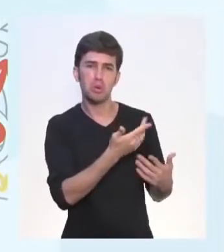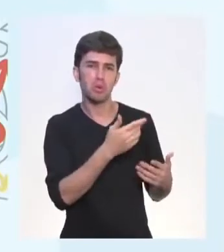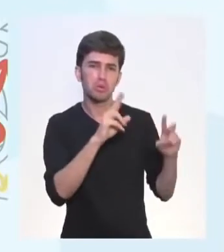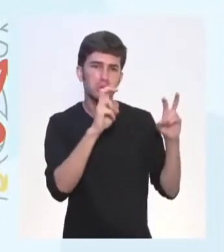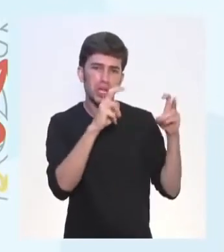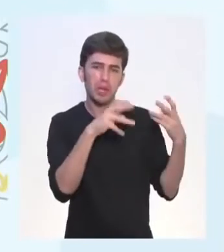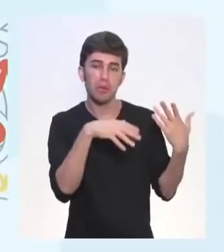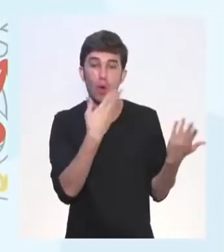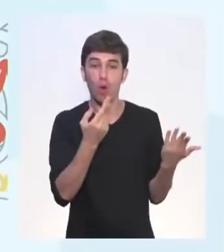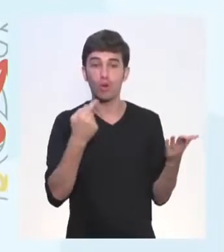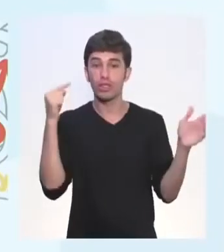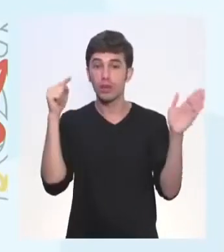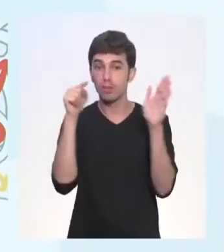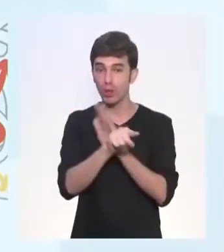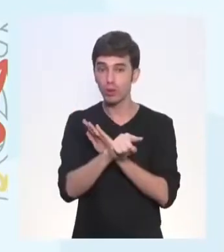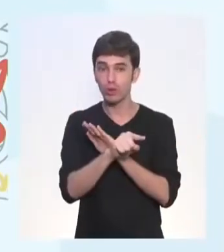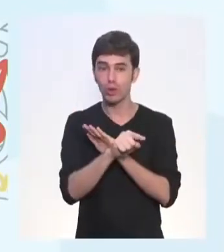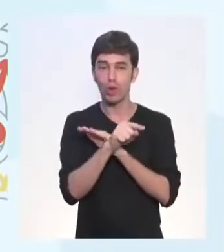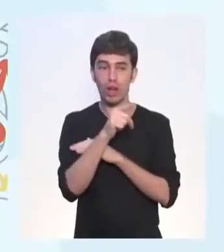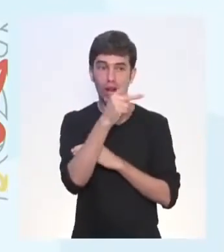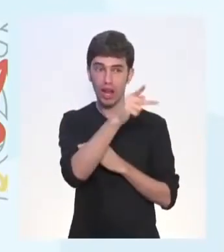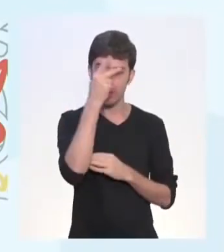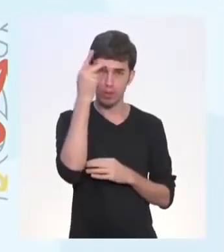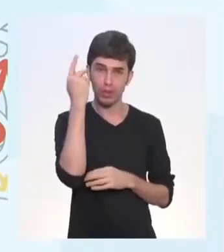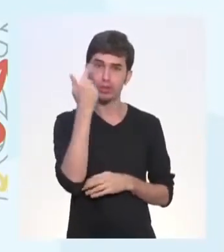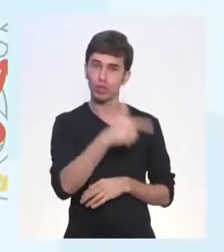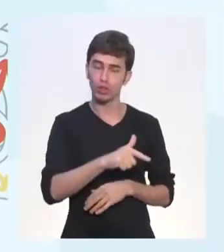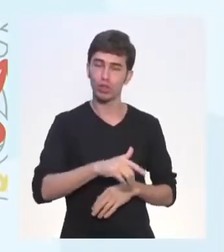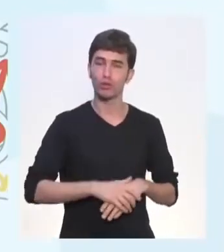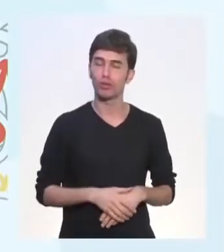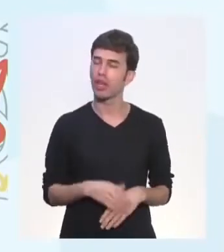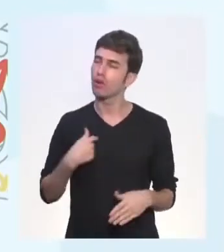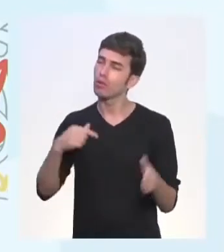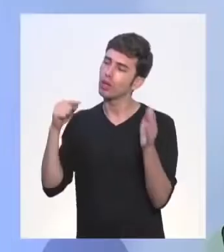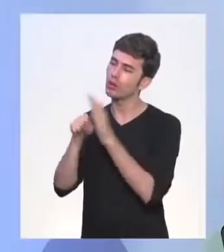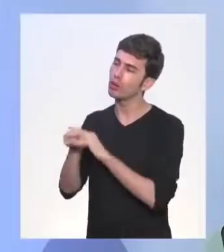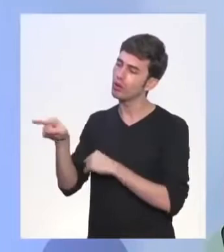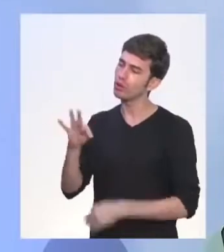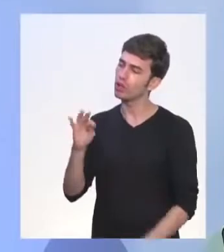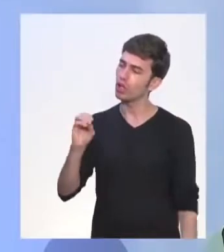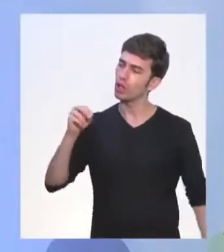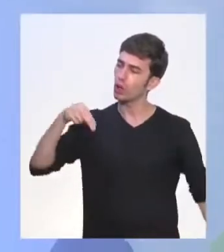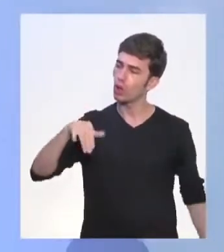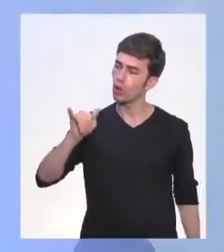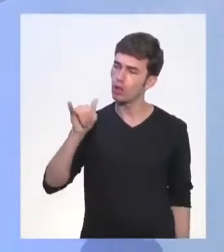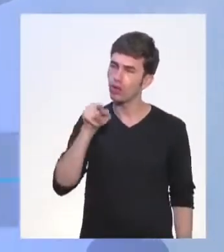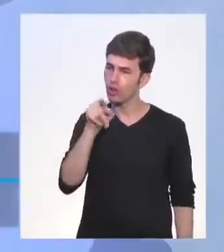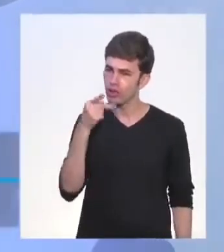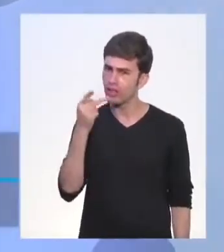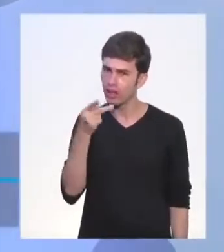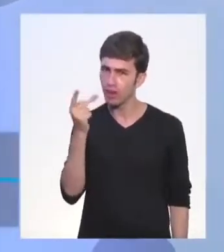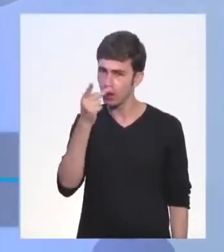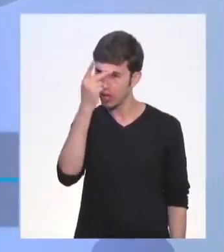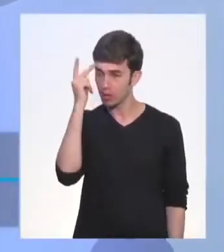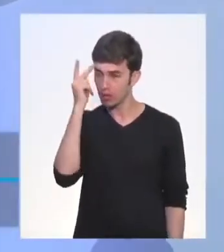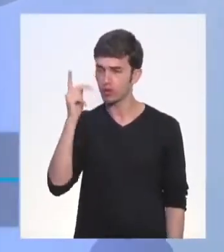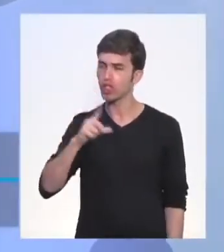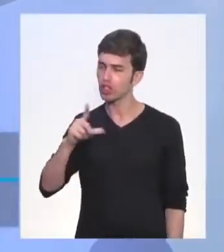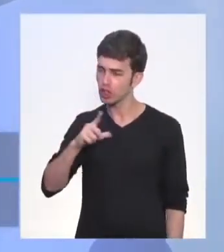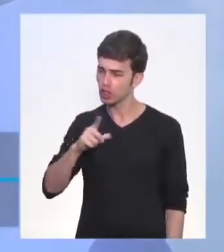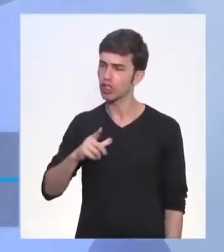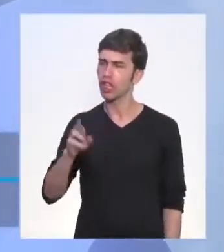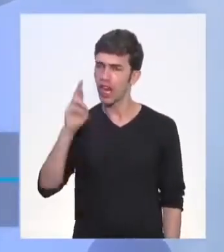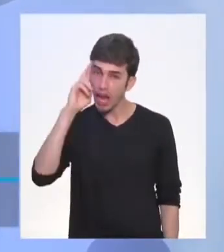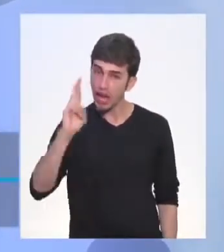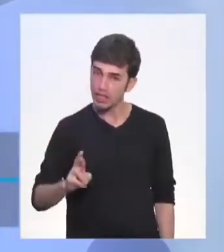fez a mesma pergunta para outra pessoa, devolva a pergunta para você, Tony. Você já disse que alguém tinha razão, ou alguém já lhe disse,